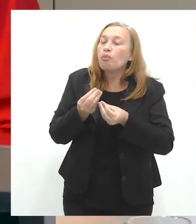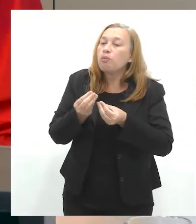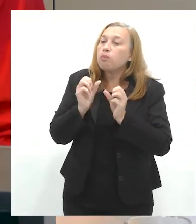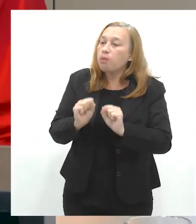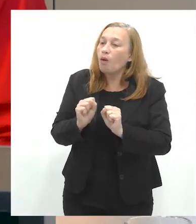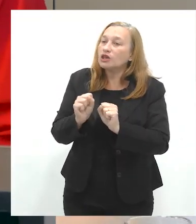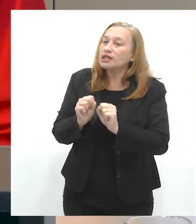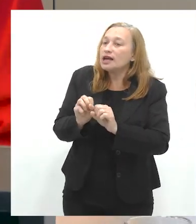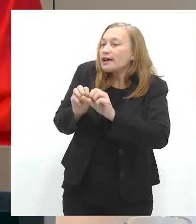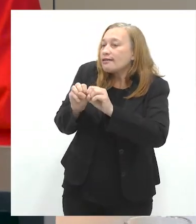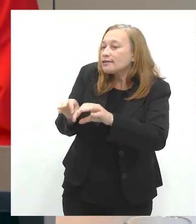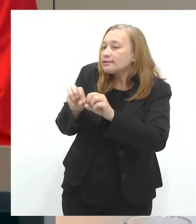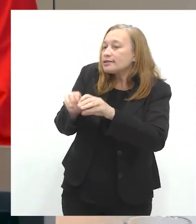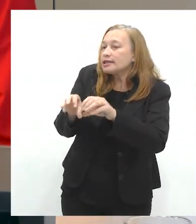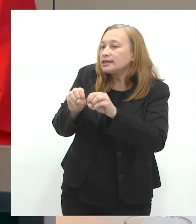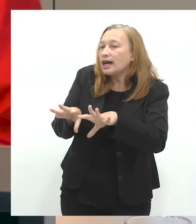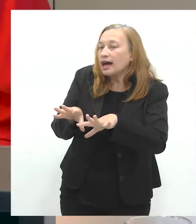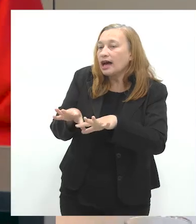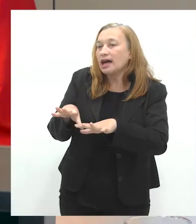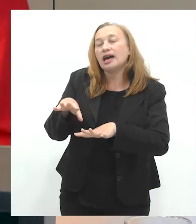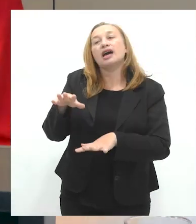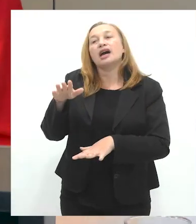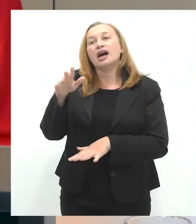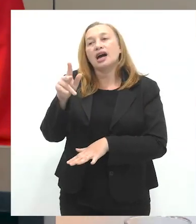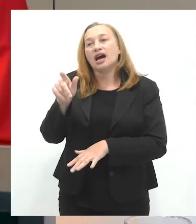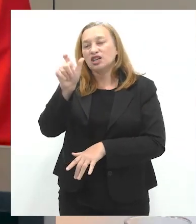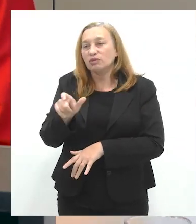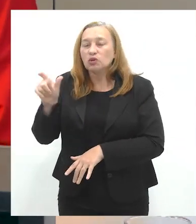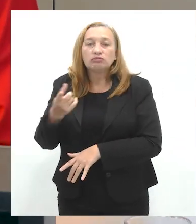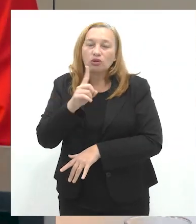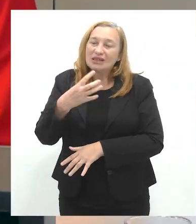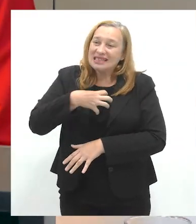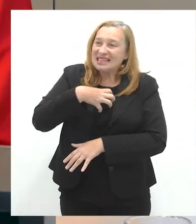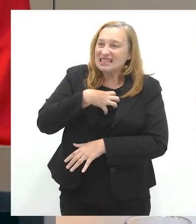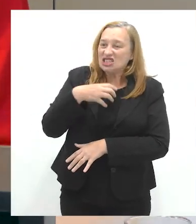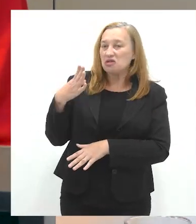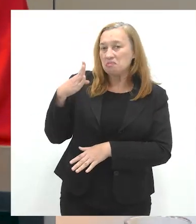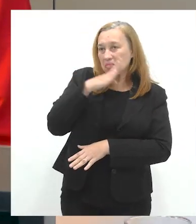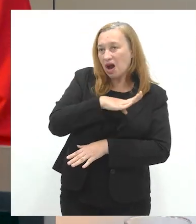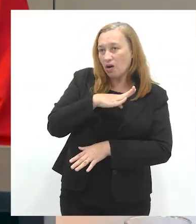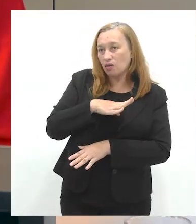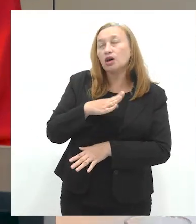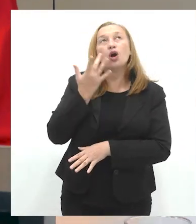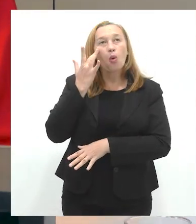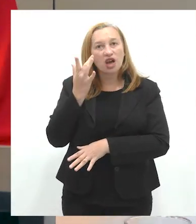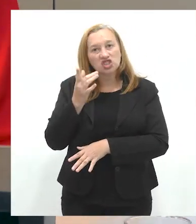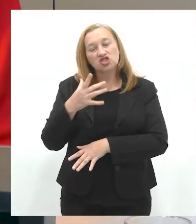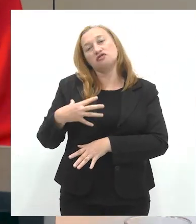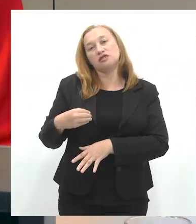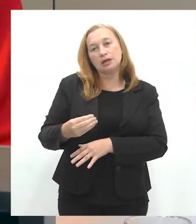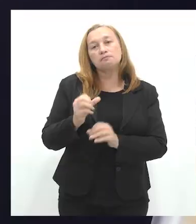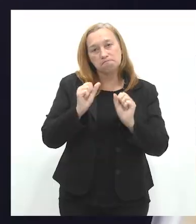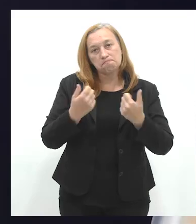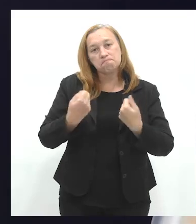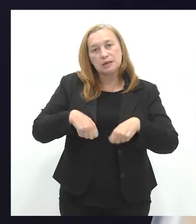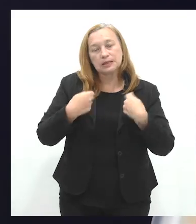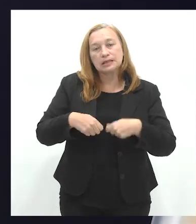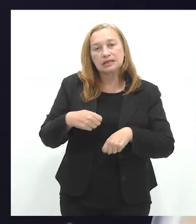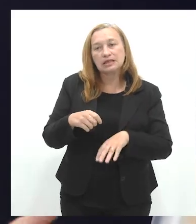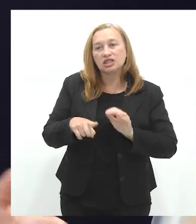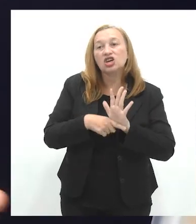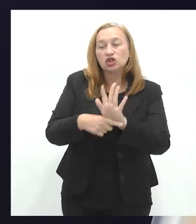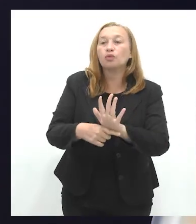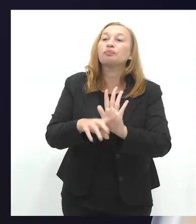isso para as pessoas para não se sentirem ofendidas e falar, não, eu acho que meu filho ou minha filha precisa de ajuda? Olha,